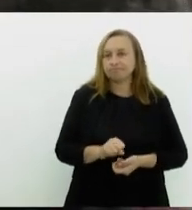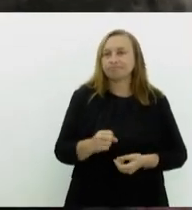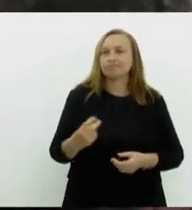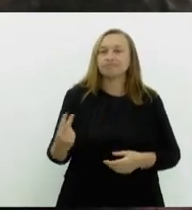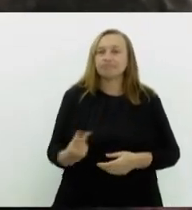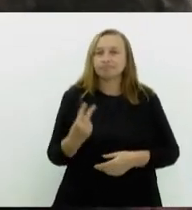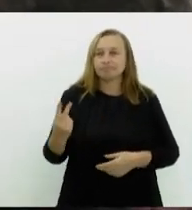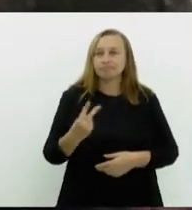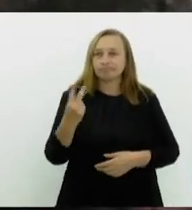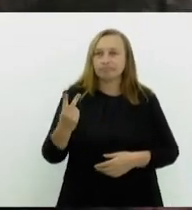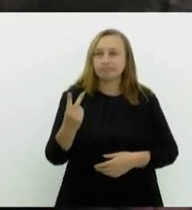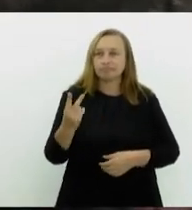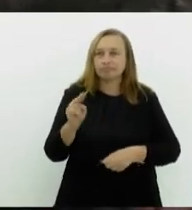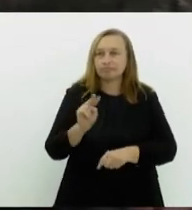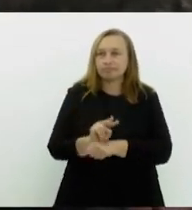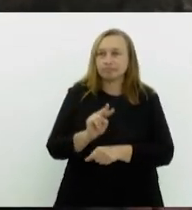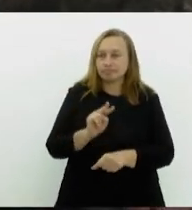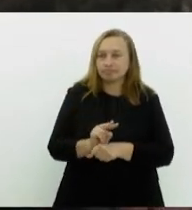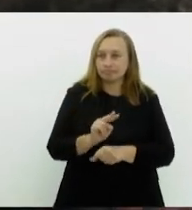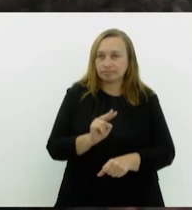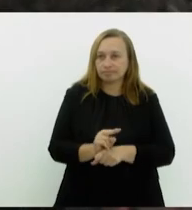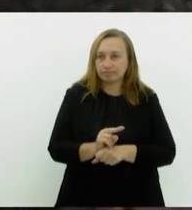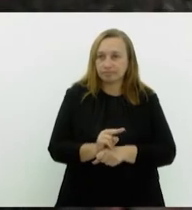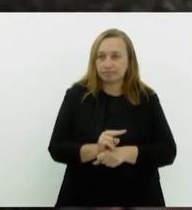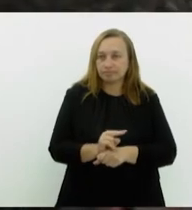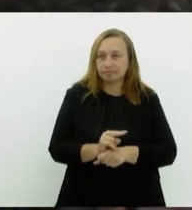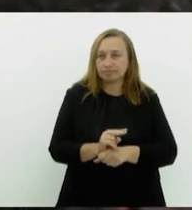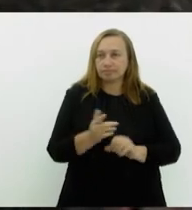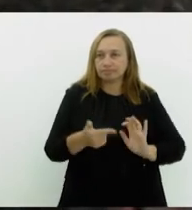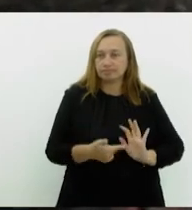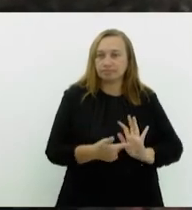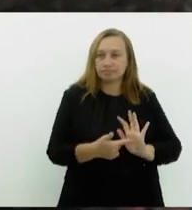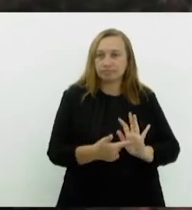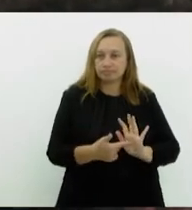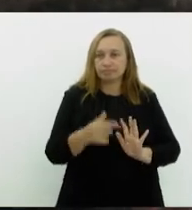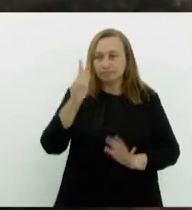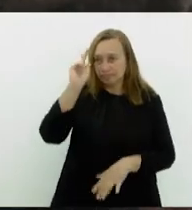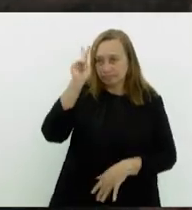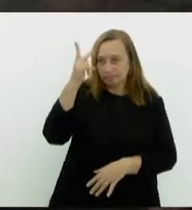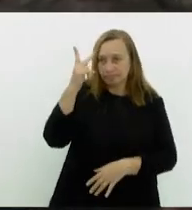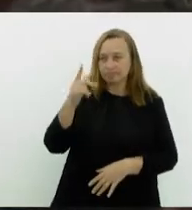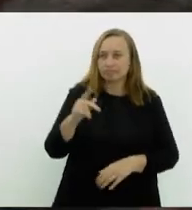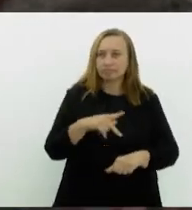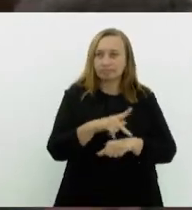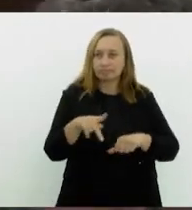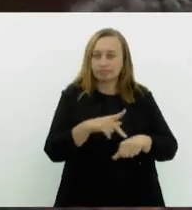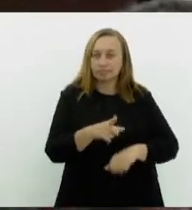preservar e tornar público uma parte considerável da história do nosso país.